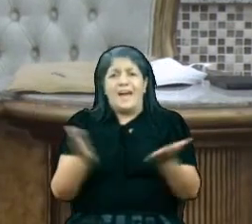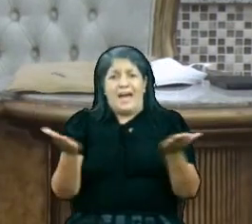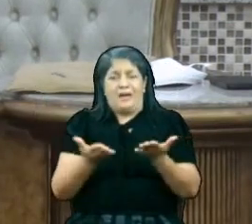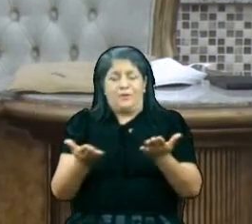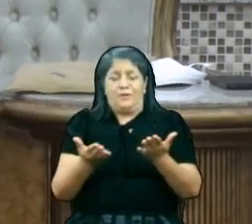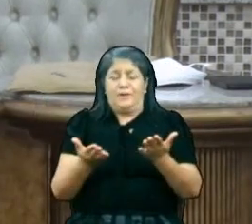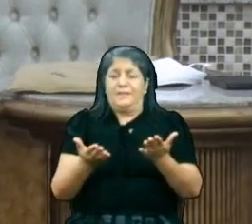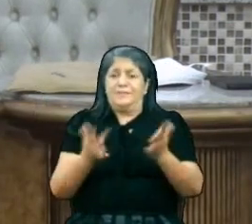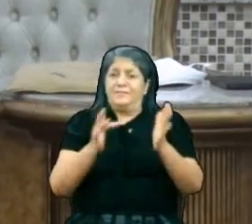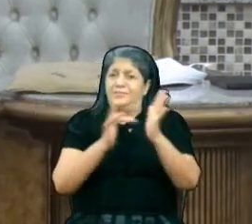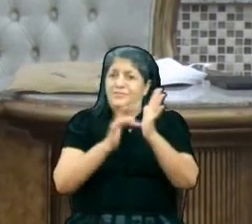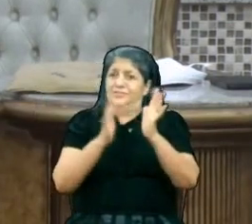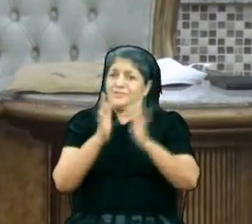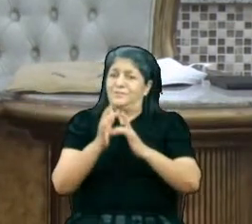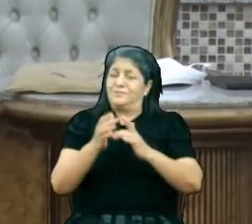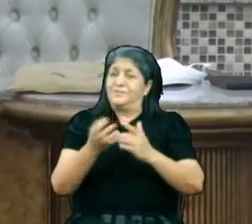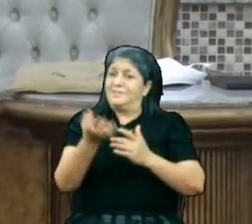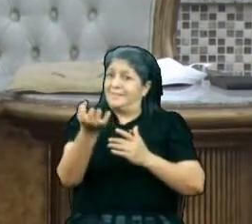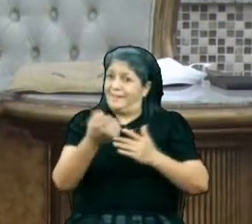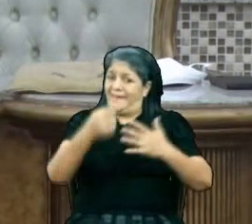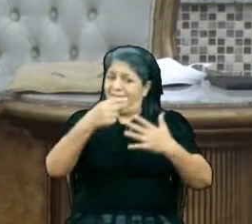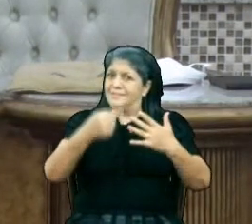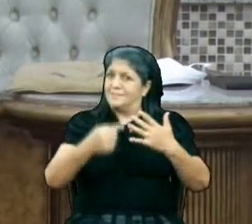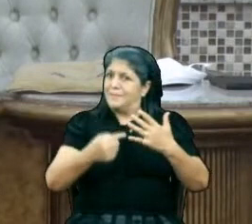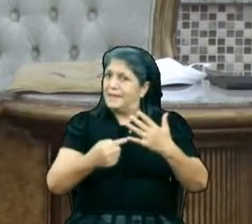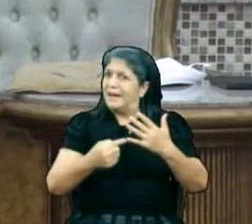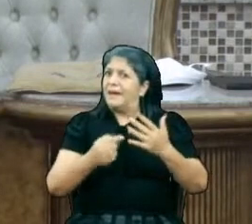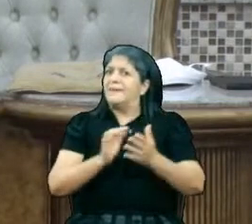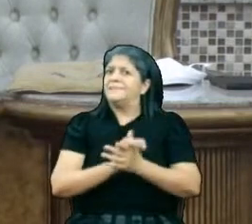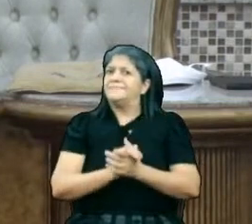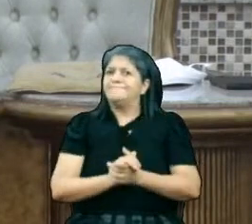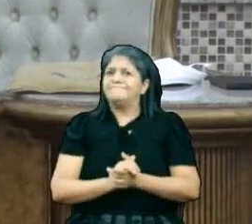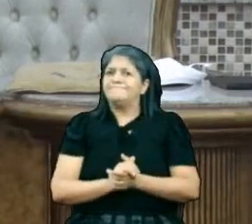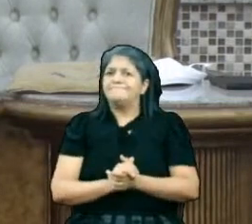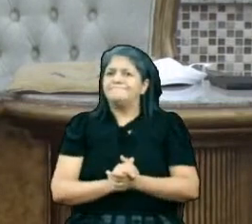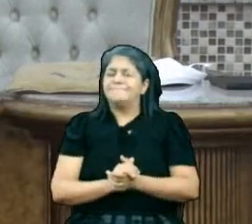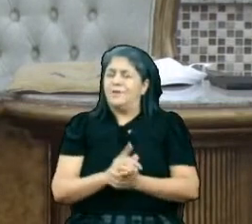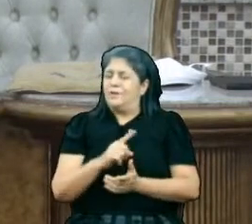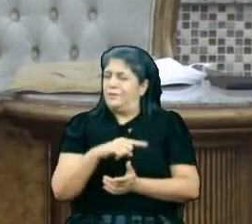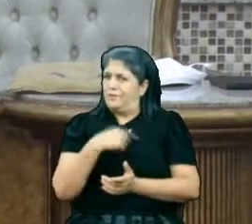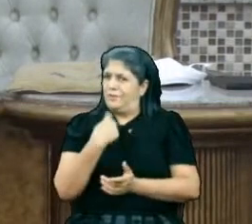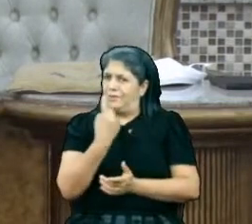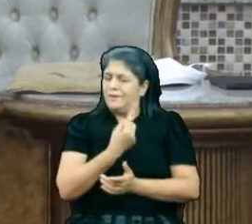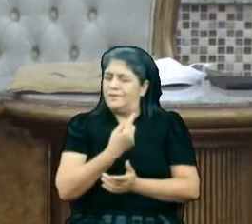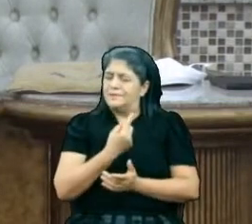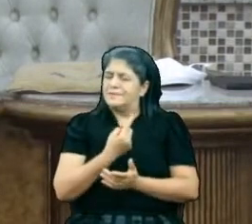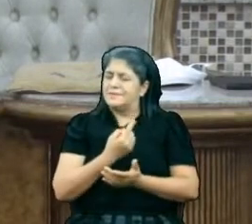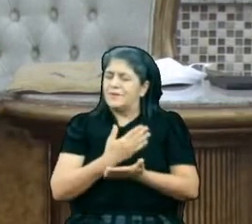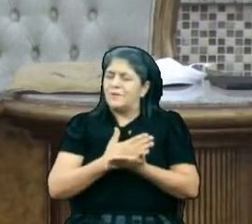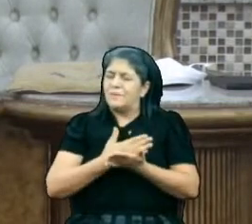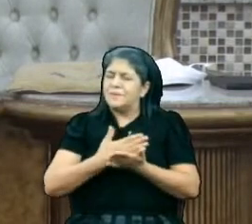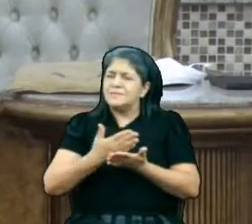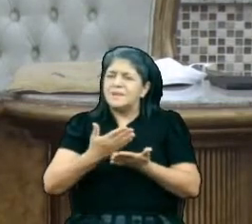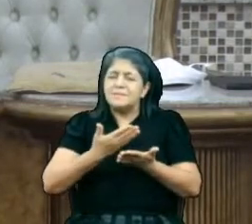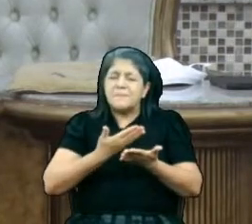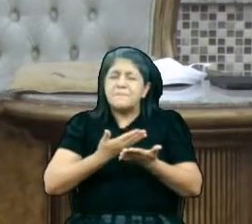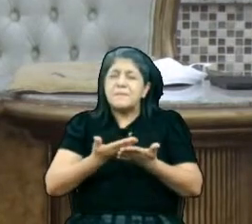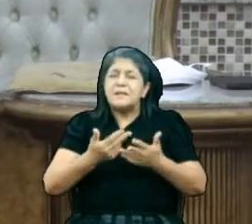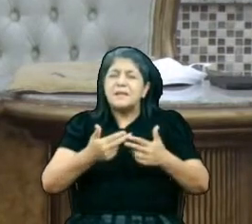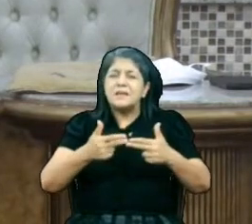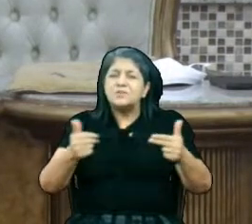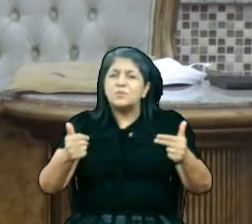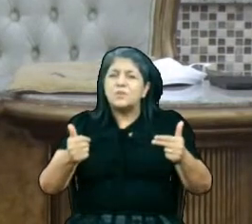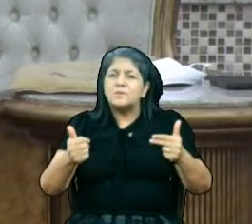que tendo dez dracmas se perder uma delas dentro de casa e é no cotidiano da vida